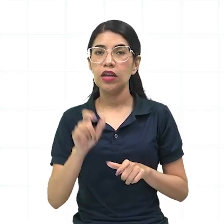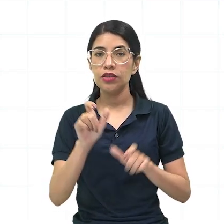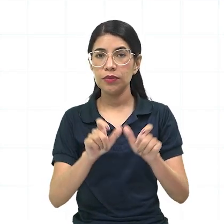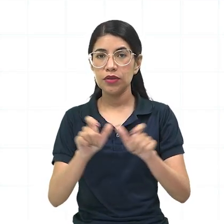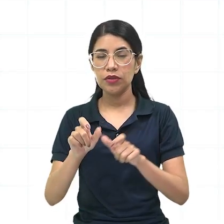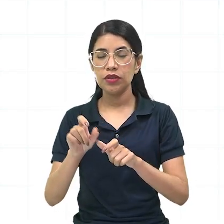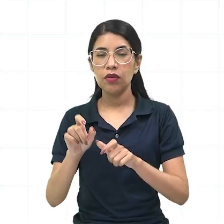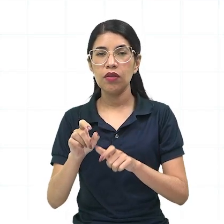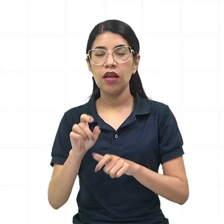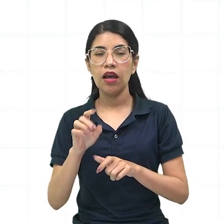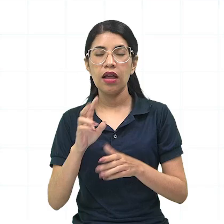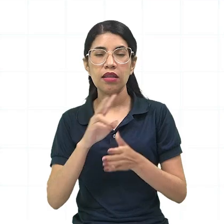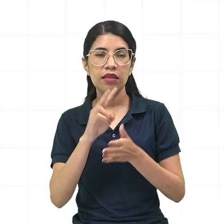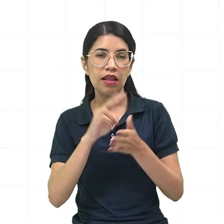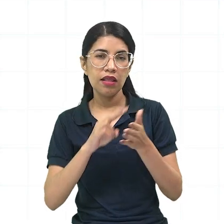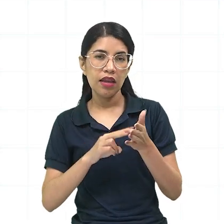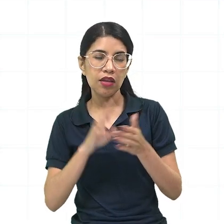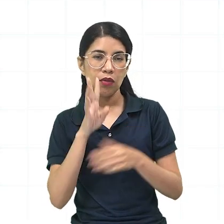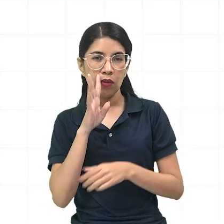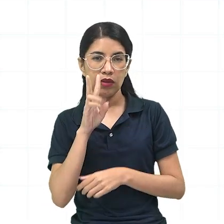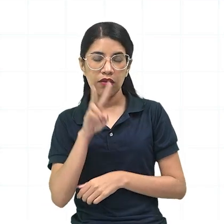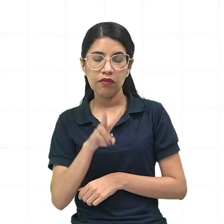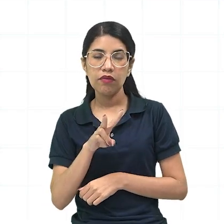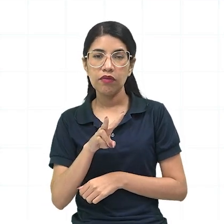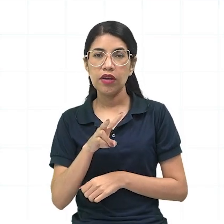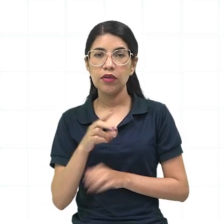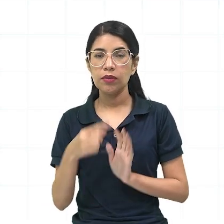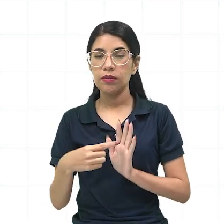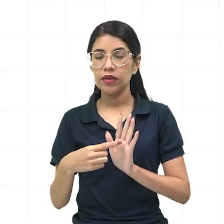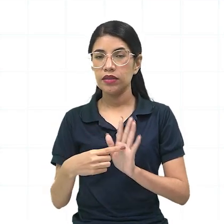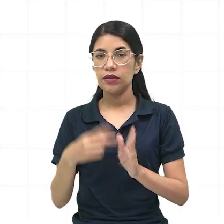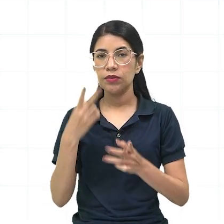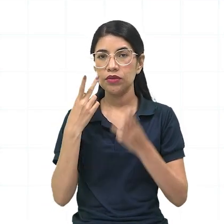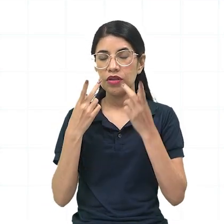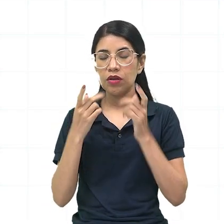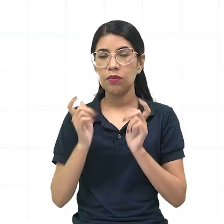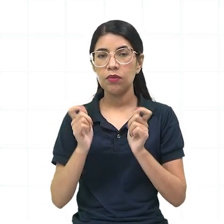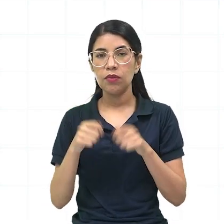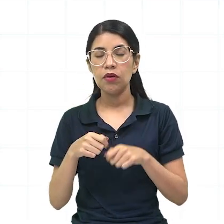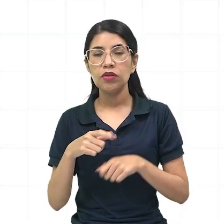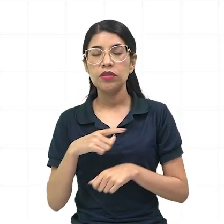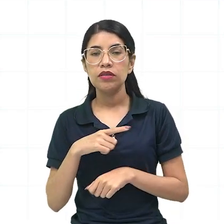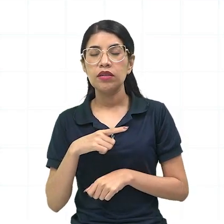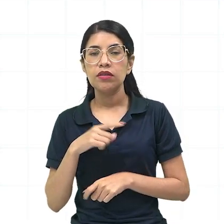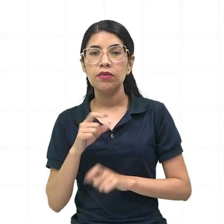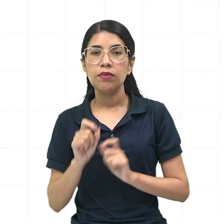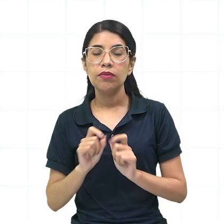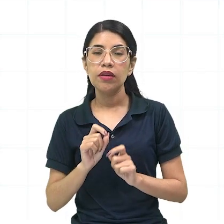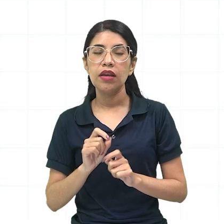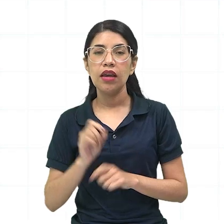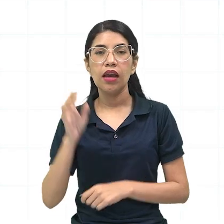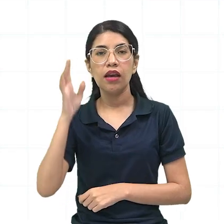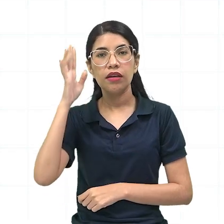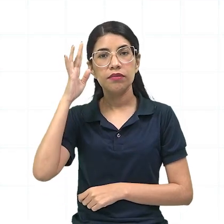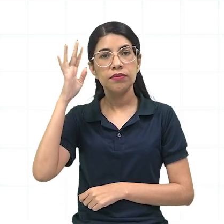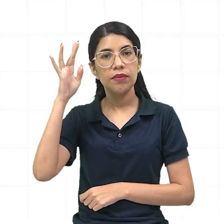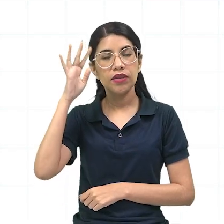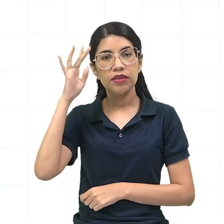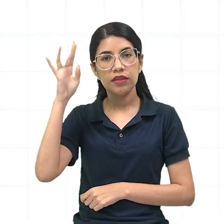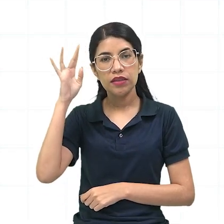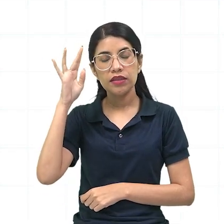público, seja o leitor ou o espectador, irá obter meios para imaginar